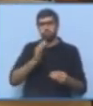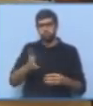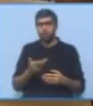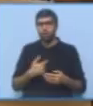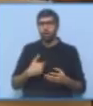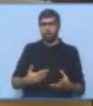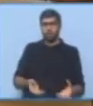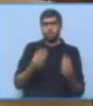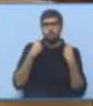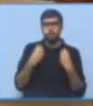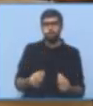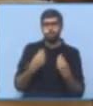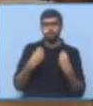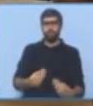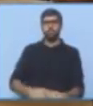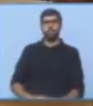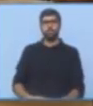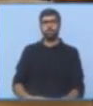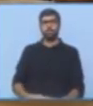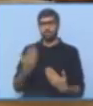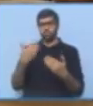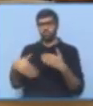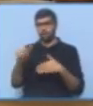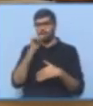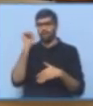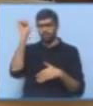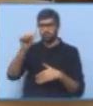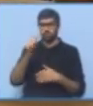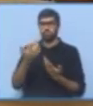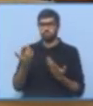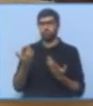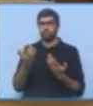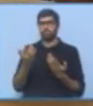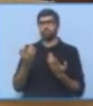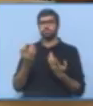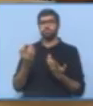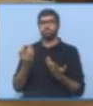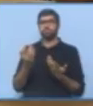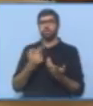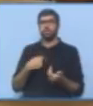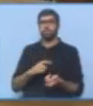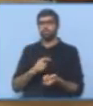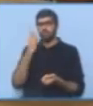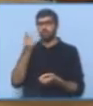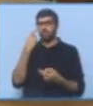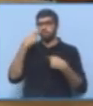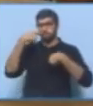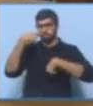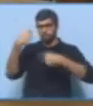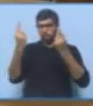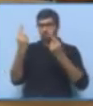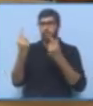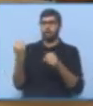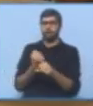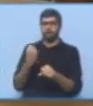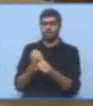era muito bom. Mas a partir do batismo, passa a uma vida pública de